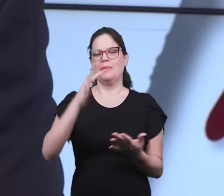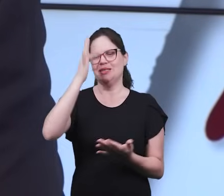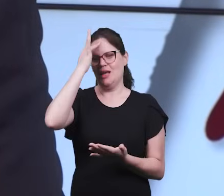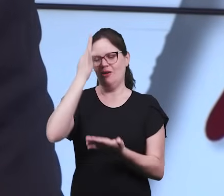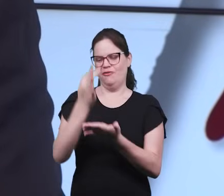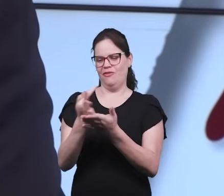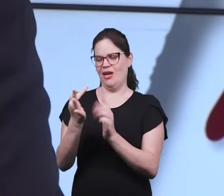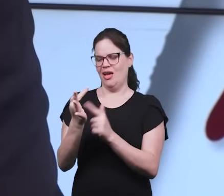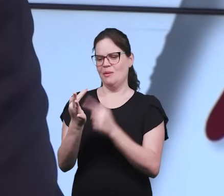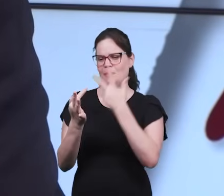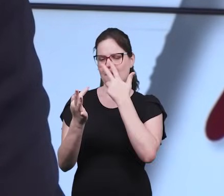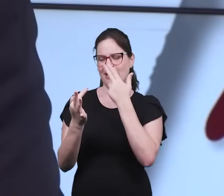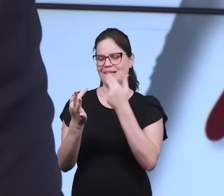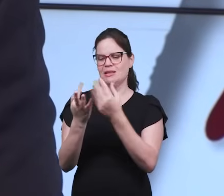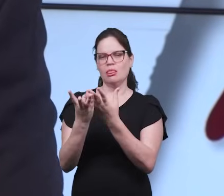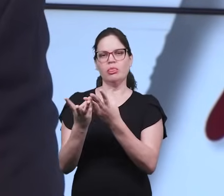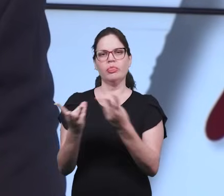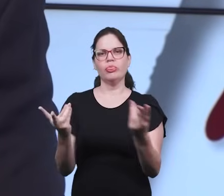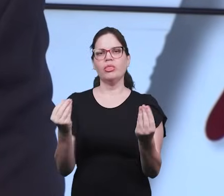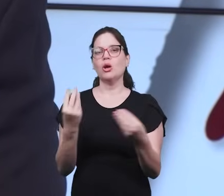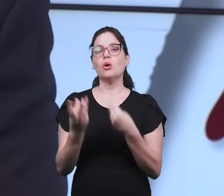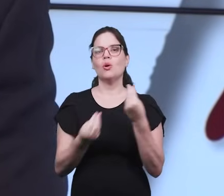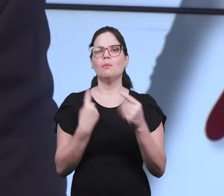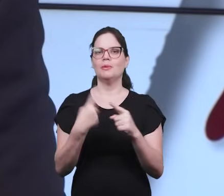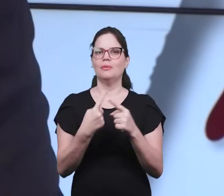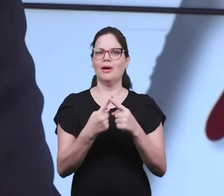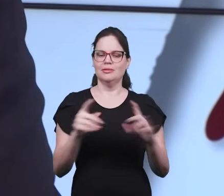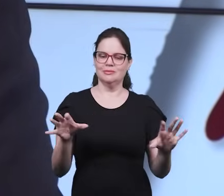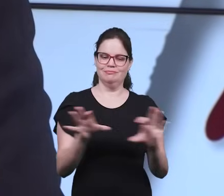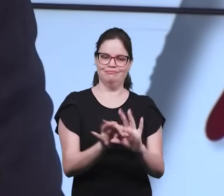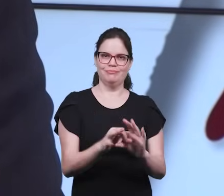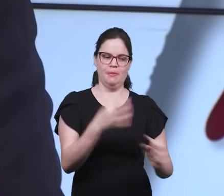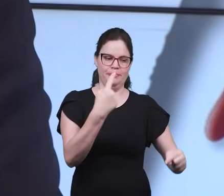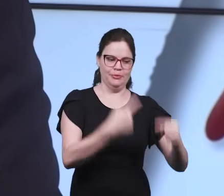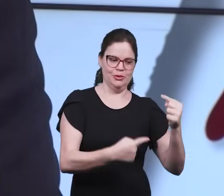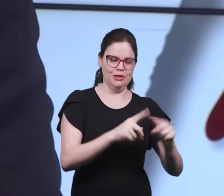Igreja. Nós vamos ver alguns marcos históricos